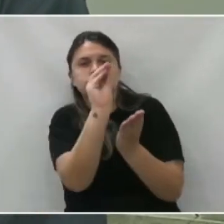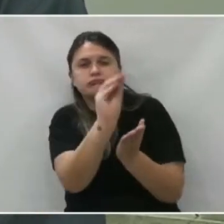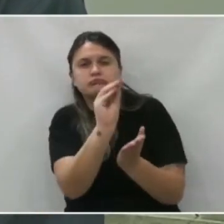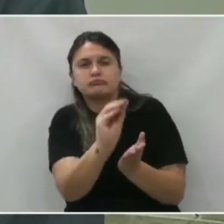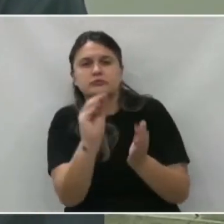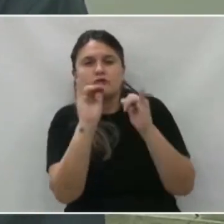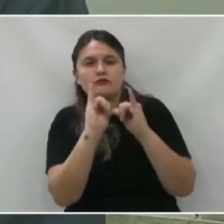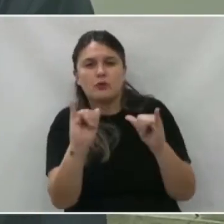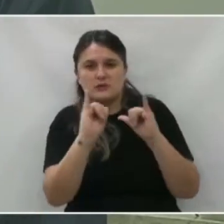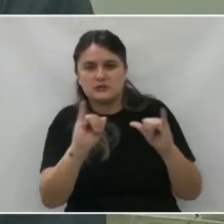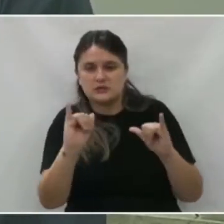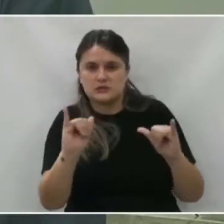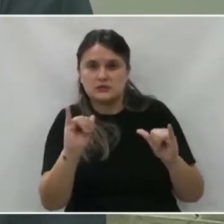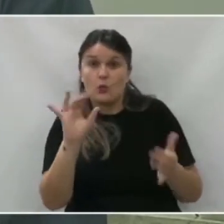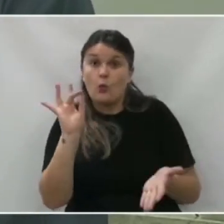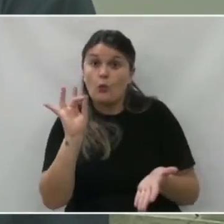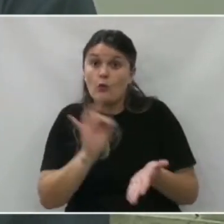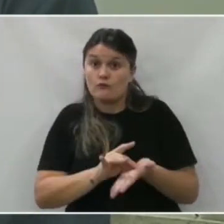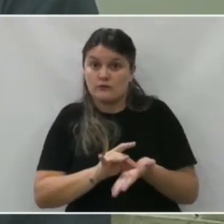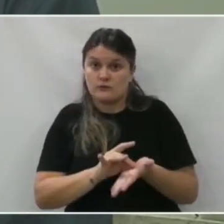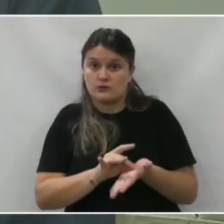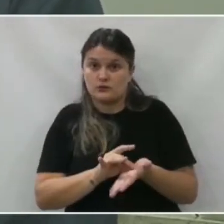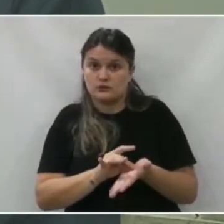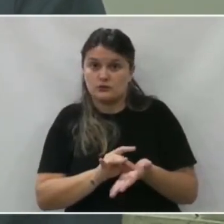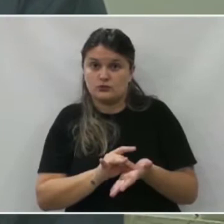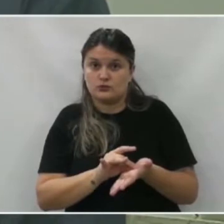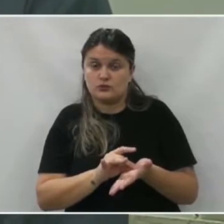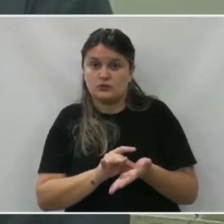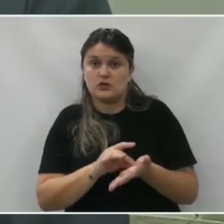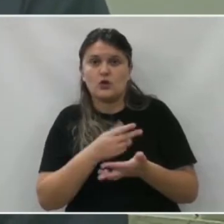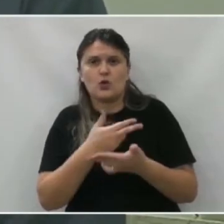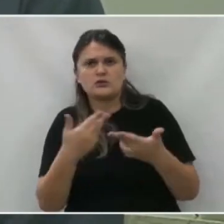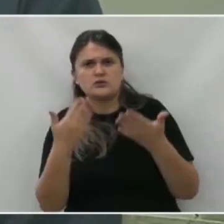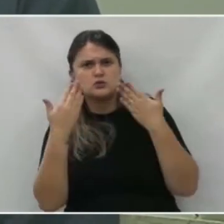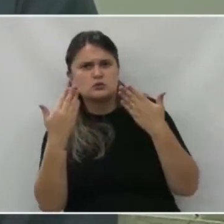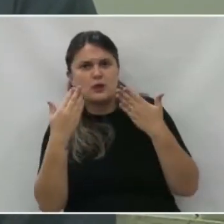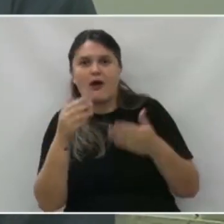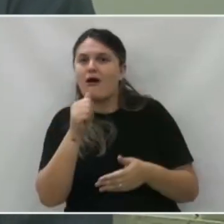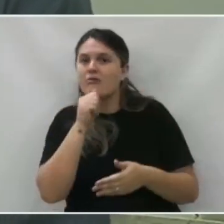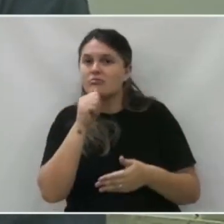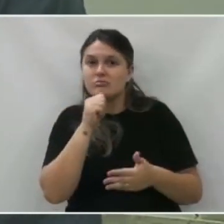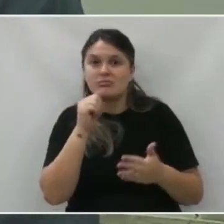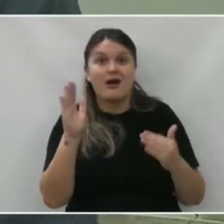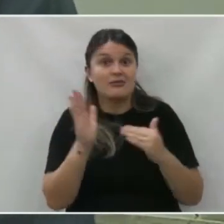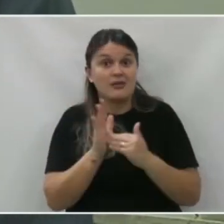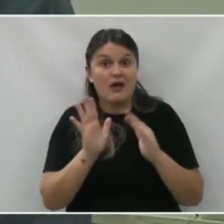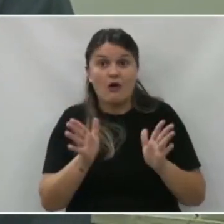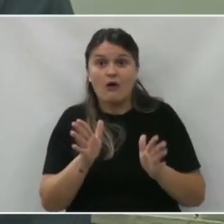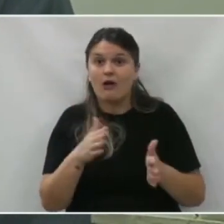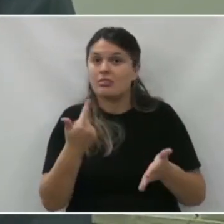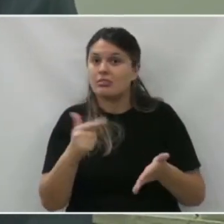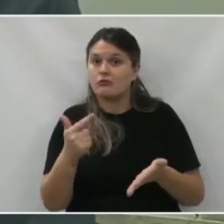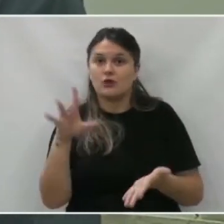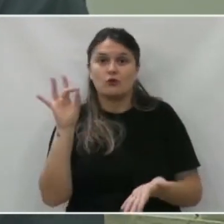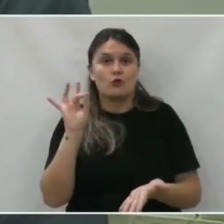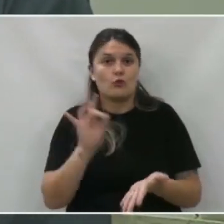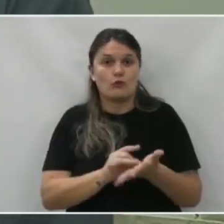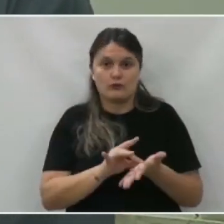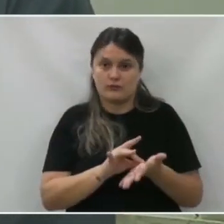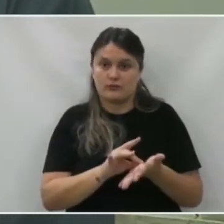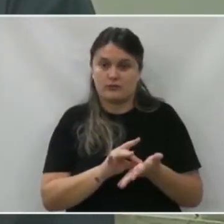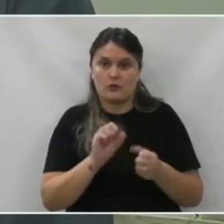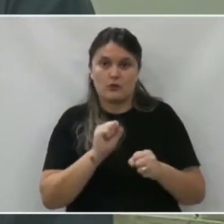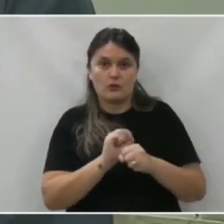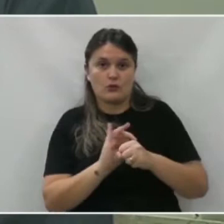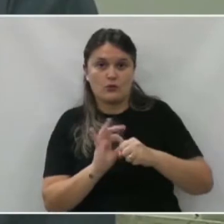sobre casos confirmados, né, e casos suspeitos. Não temos nenhum caso confirmado até o presente